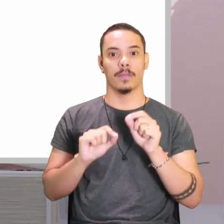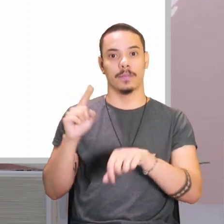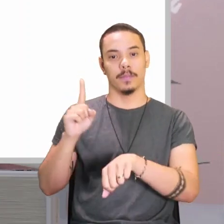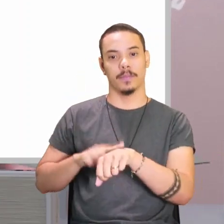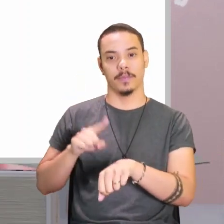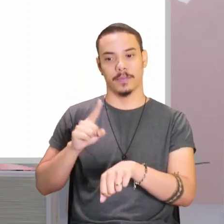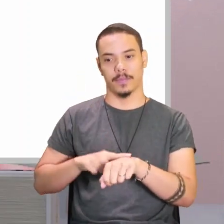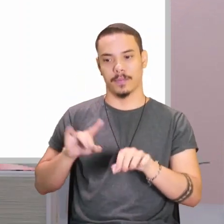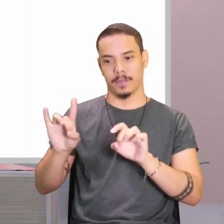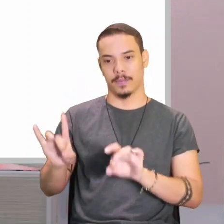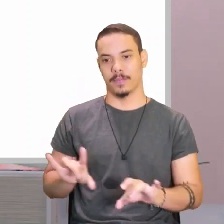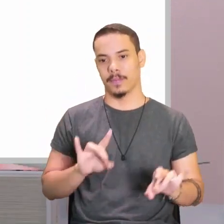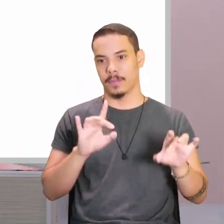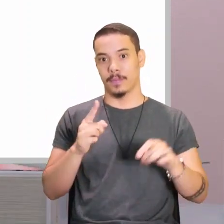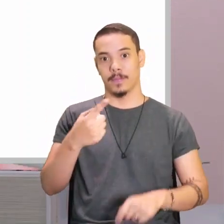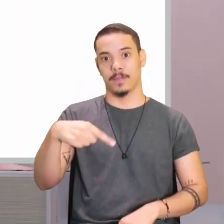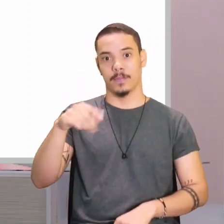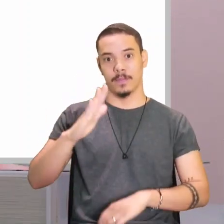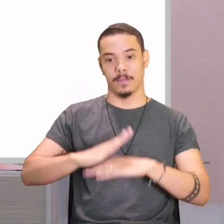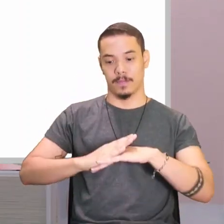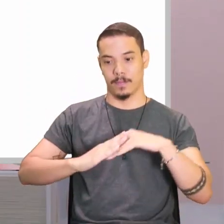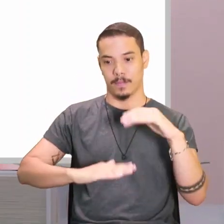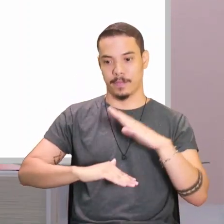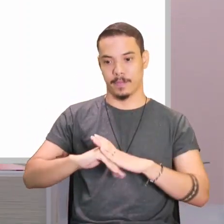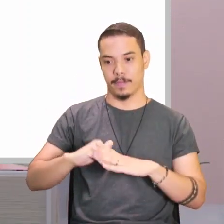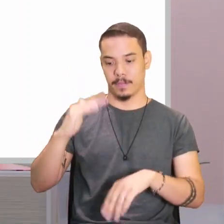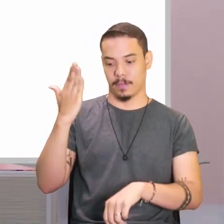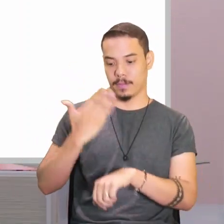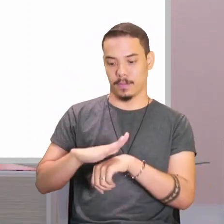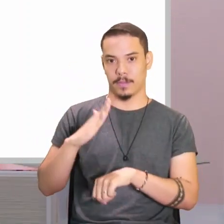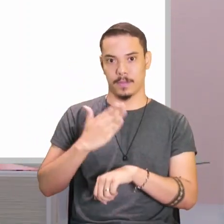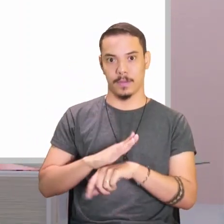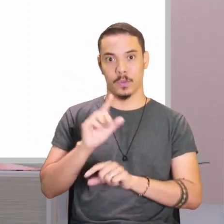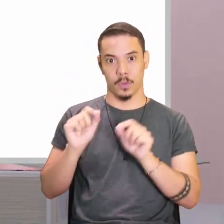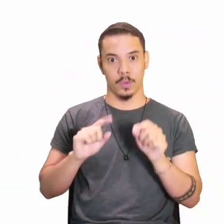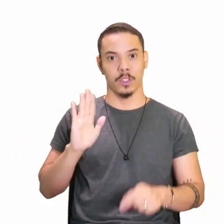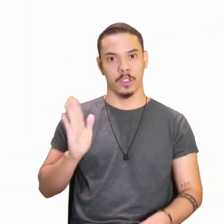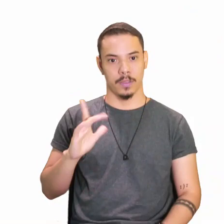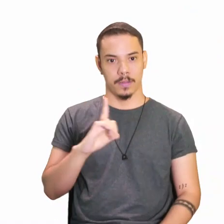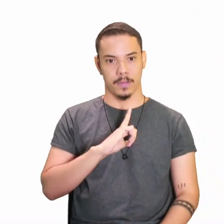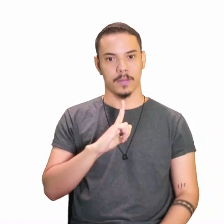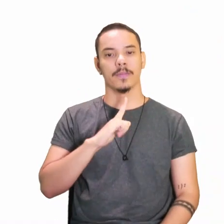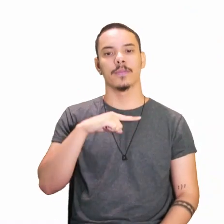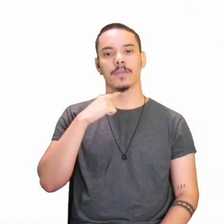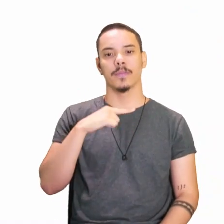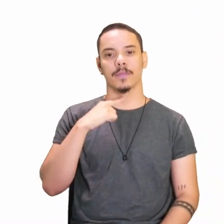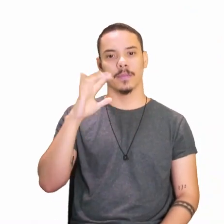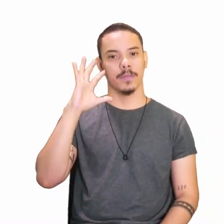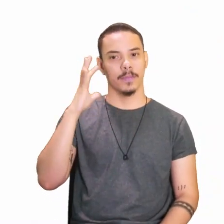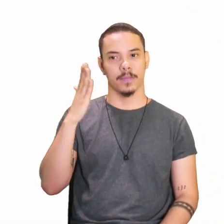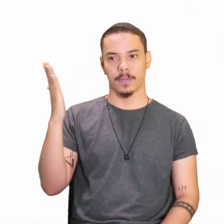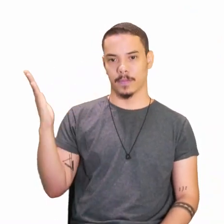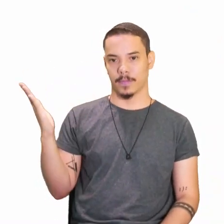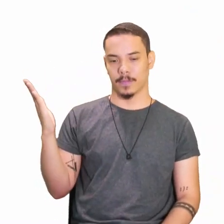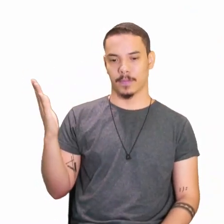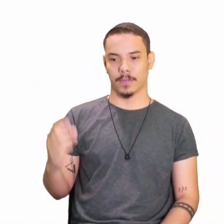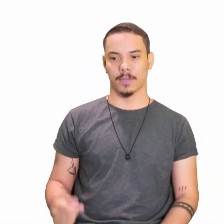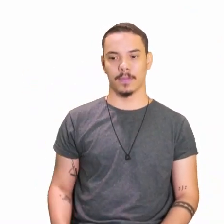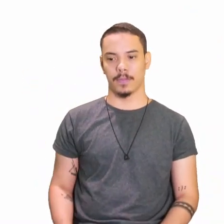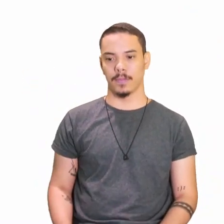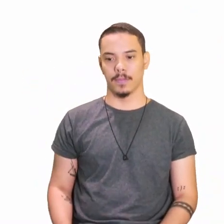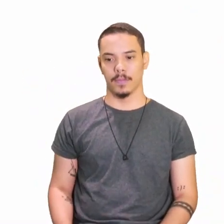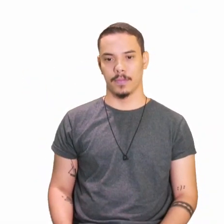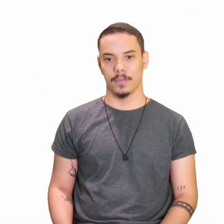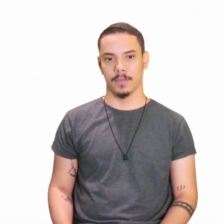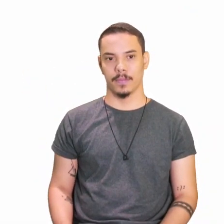né de colocar na prática o que a gente viu hoje vamos lá para o tirando dúvidas vamos lá